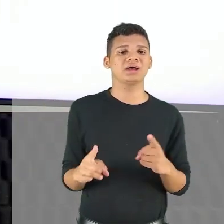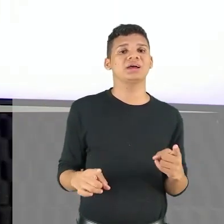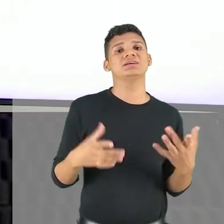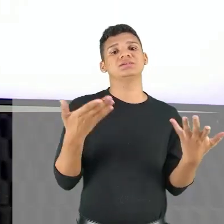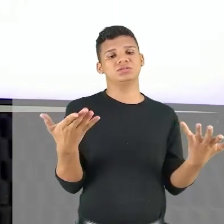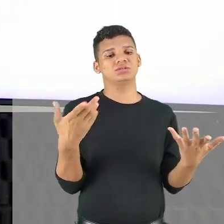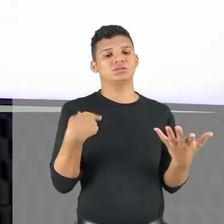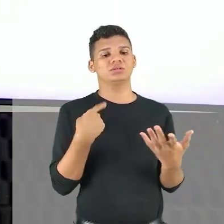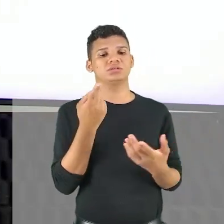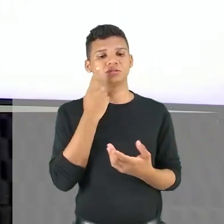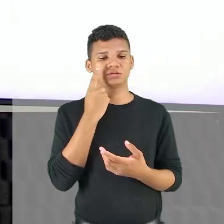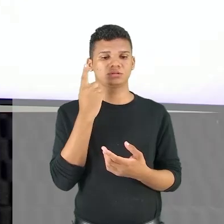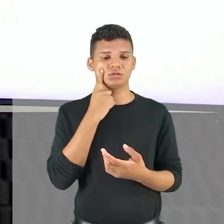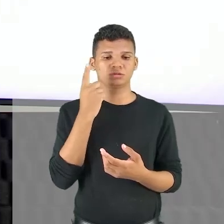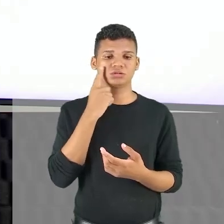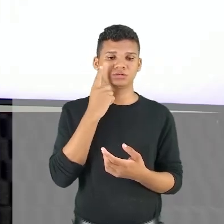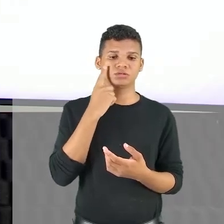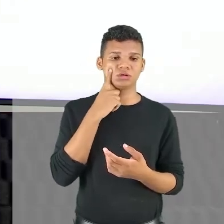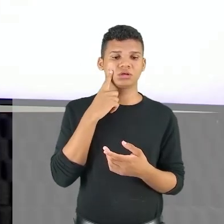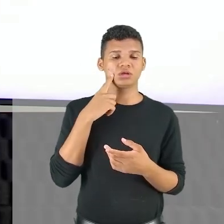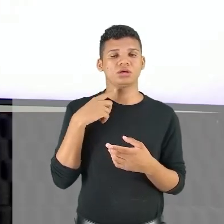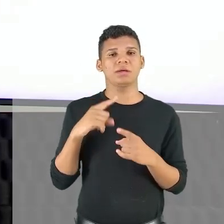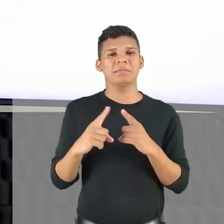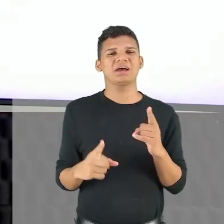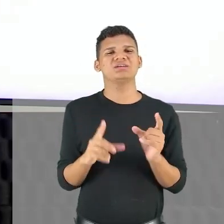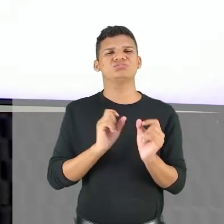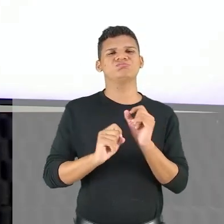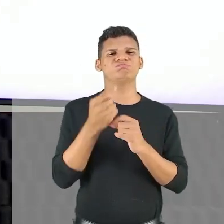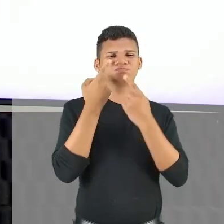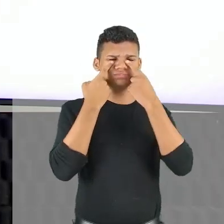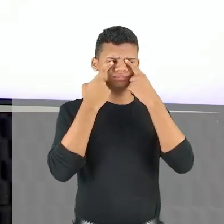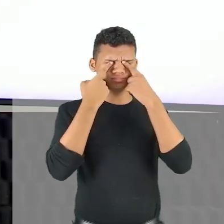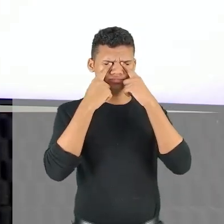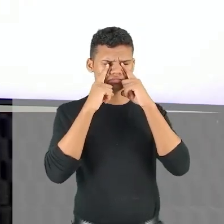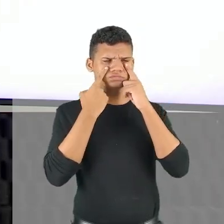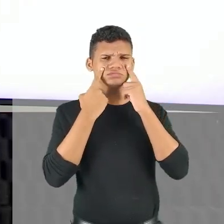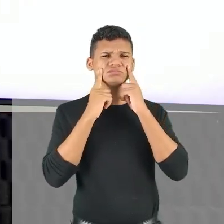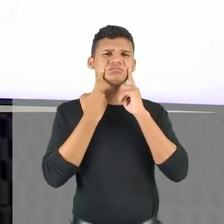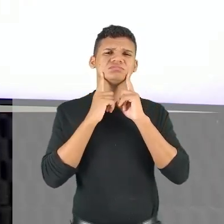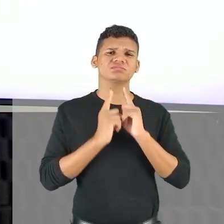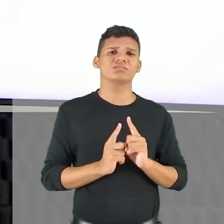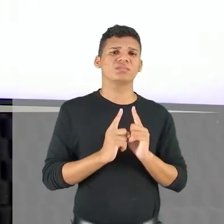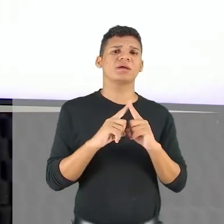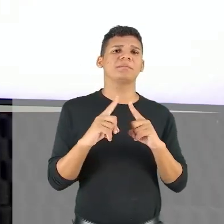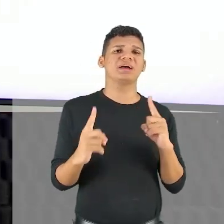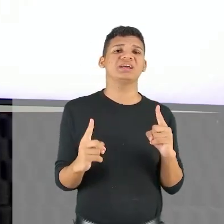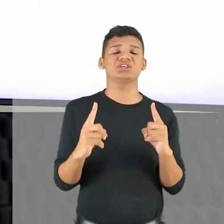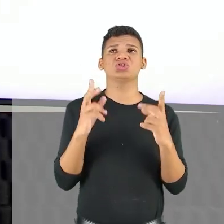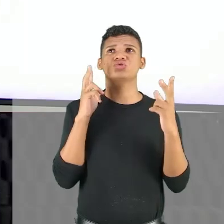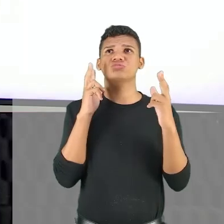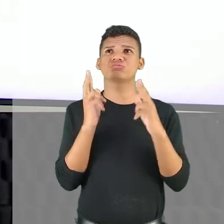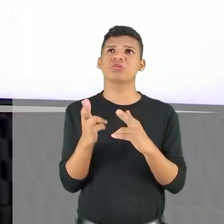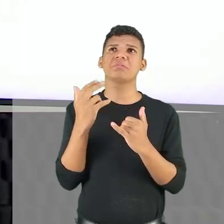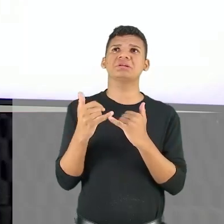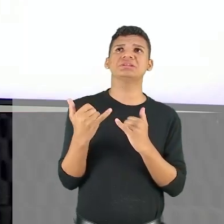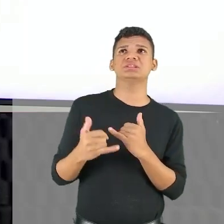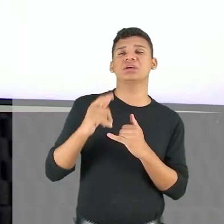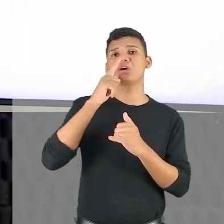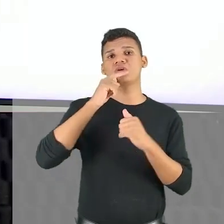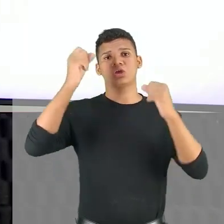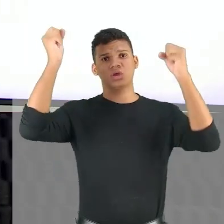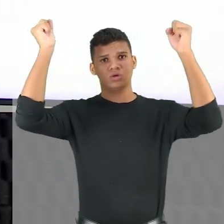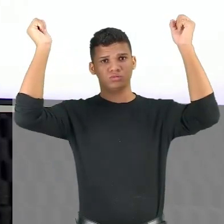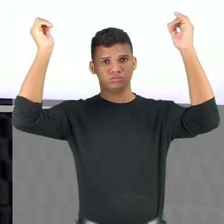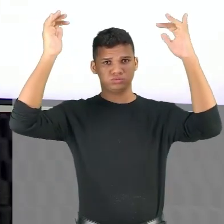pense comigo. Nessa expressão, chorava tanto que as suas lágrimas eram como a chuva. O que eu estou fazendo?